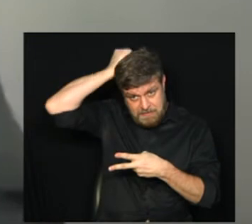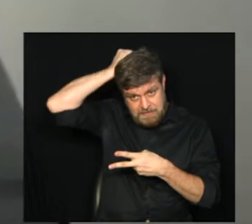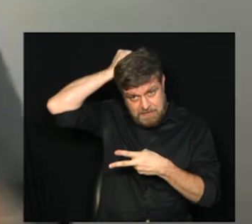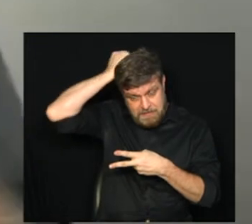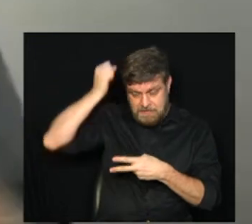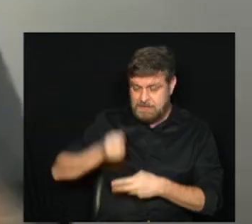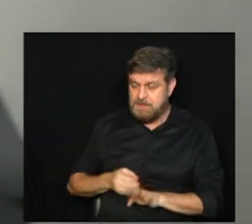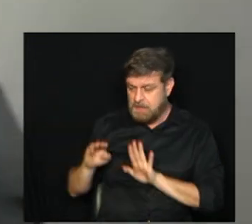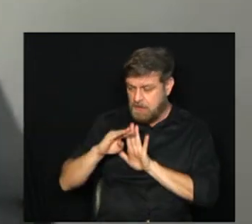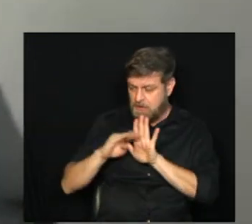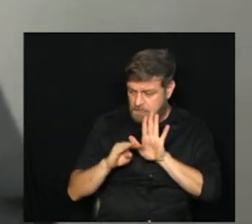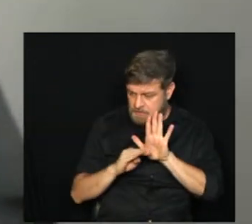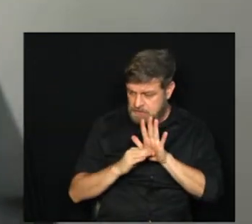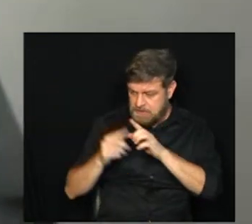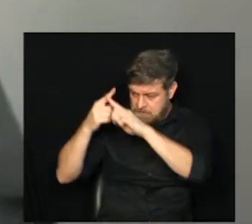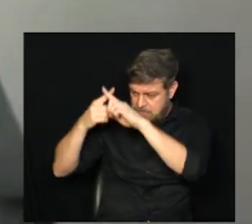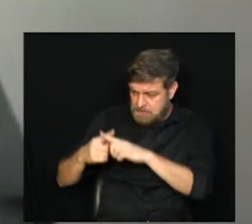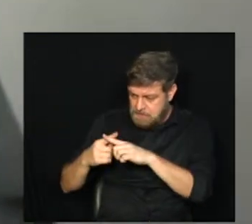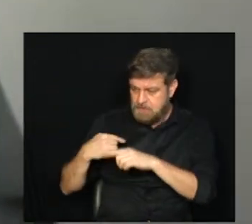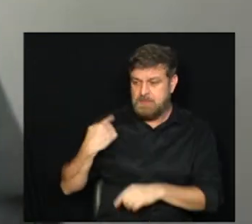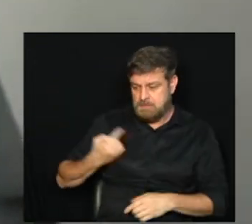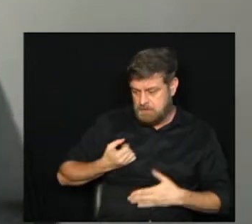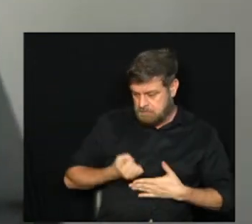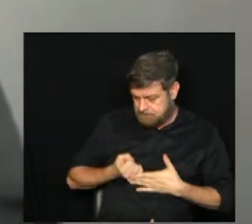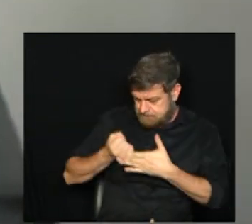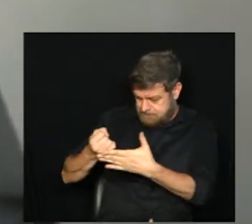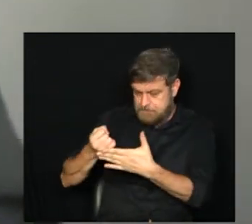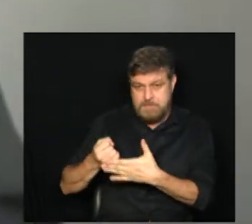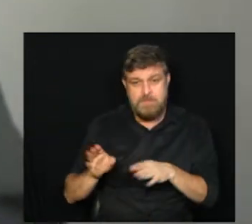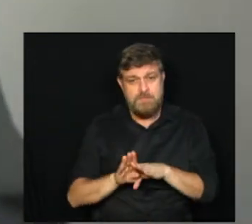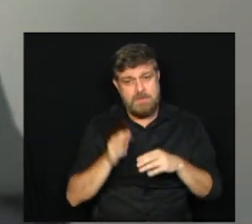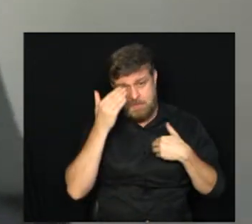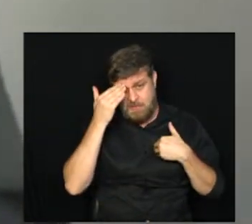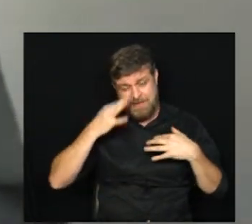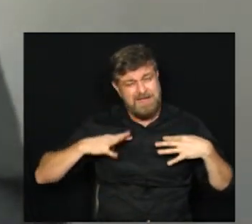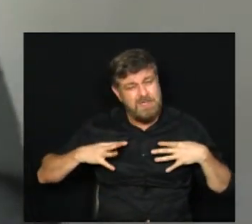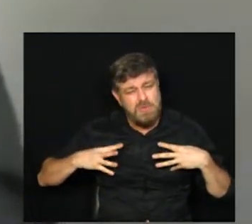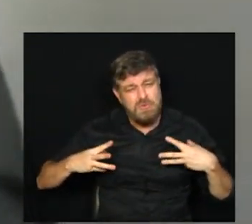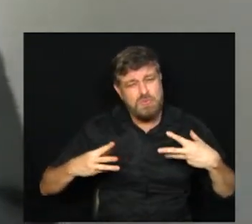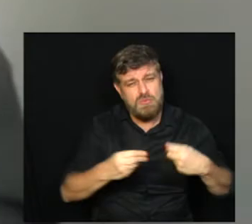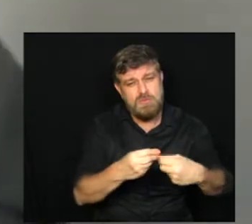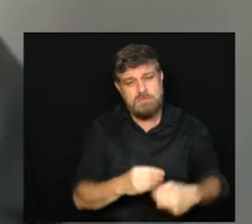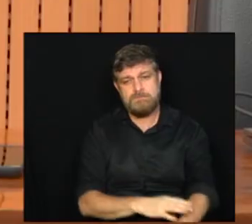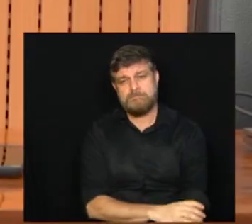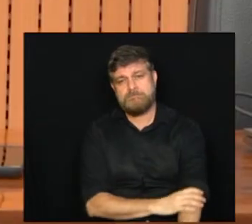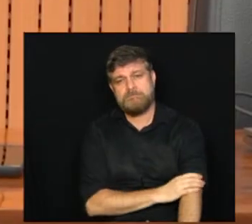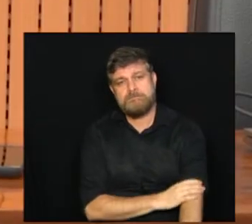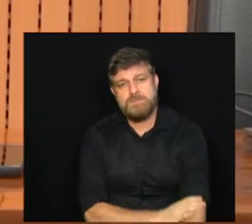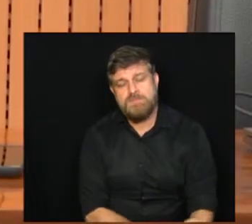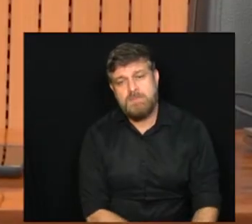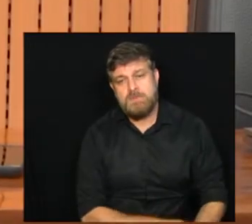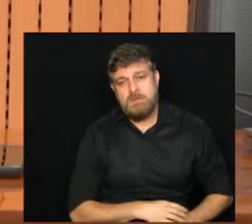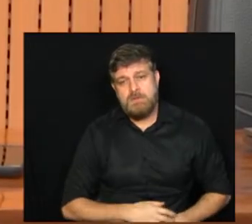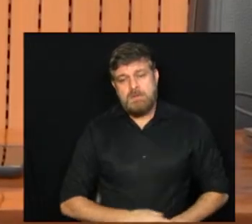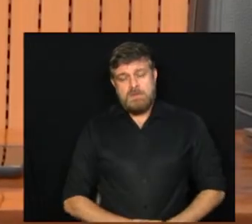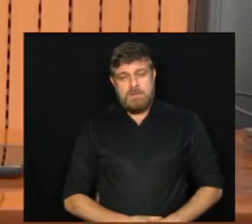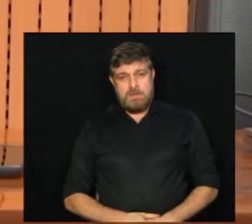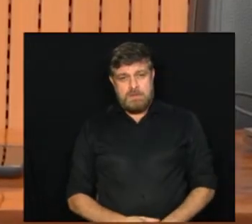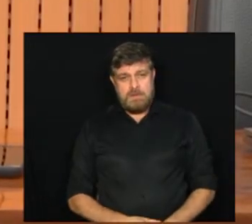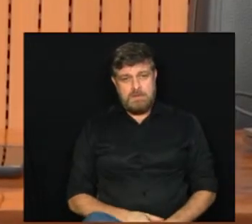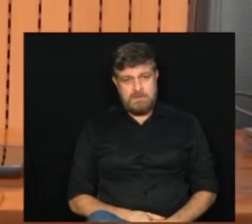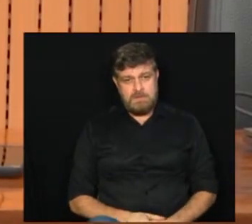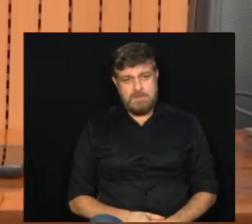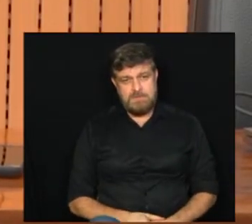que precisar, eu estou à disposição. Muito obrigada a todos. Obrigado, vereadora Débora